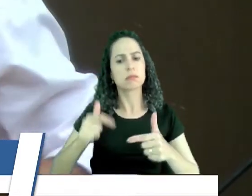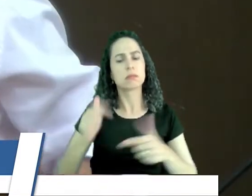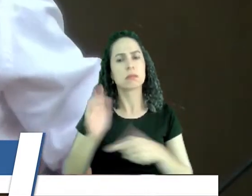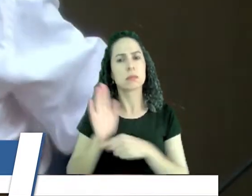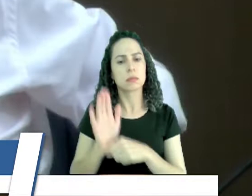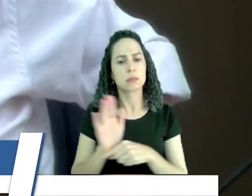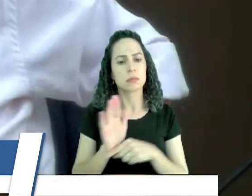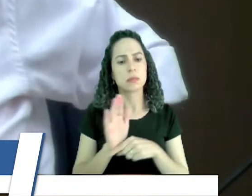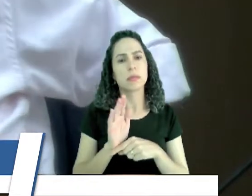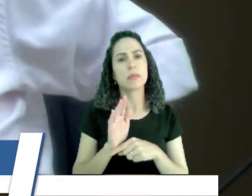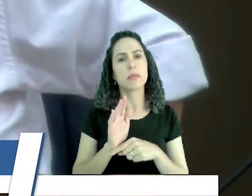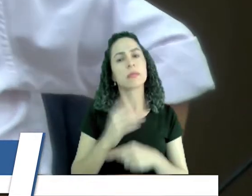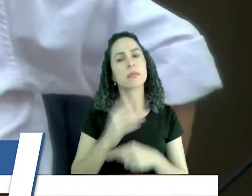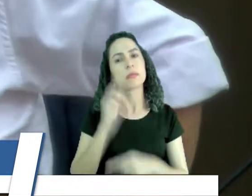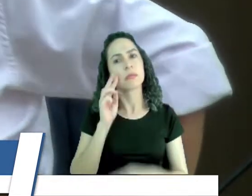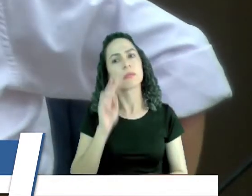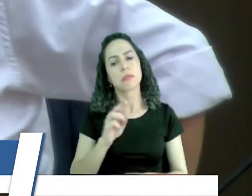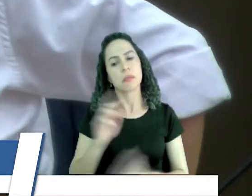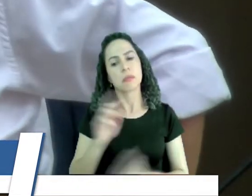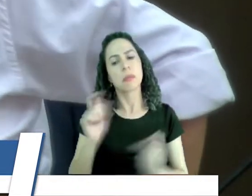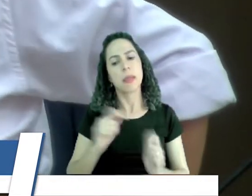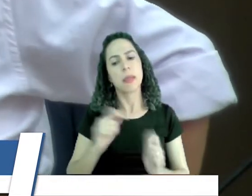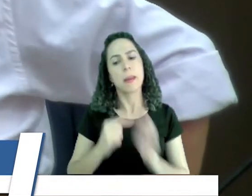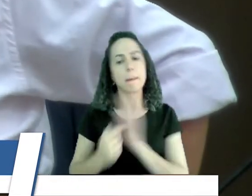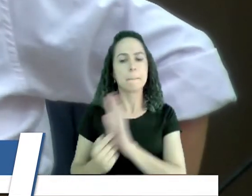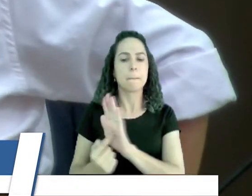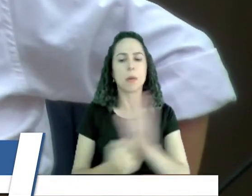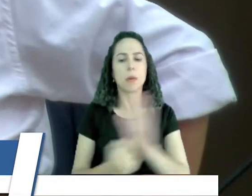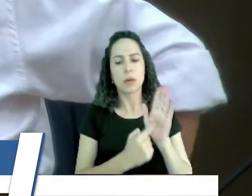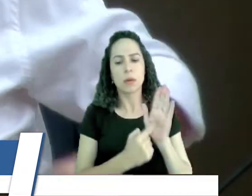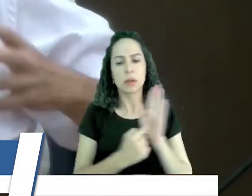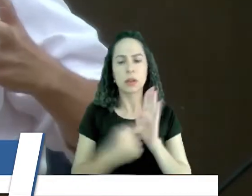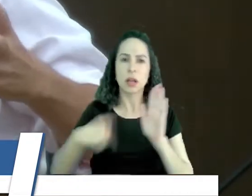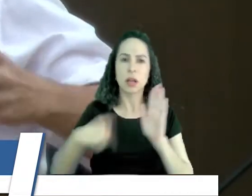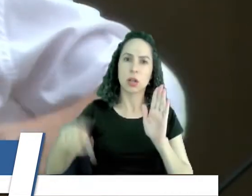que possibilita mostrar a nossa região, vender a nossa região